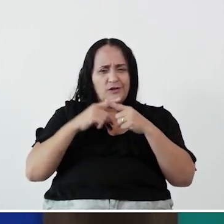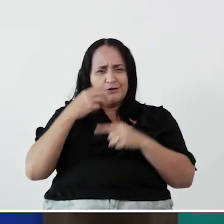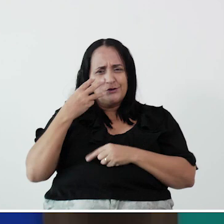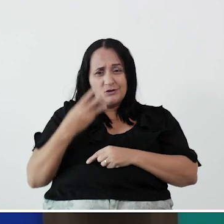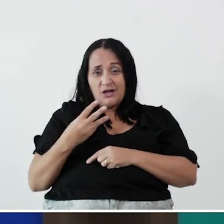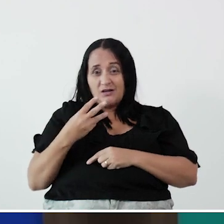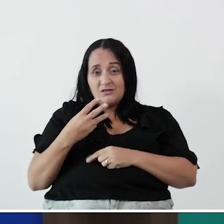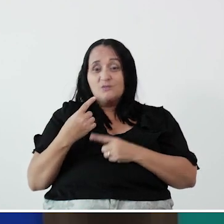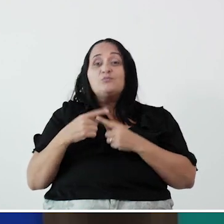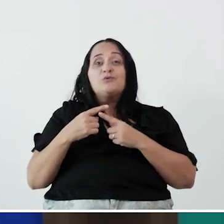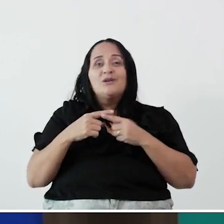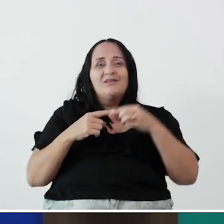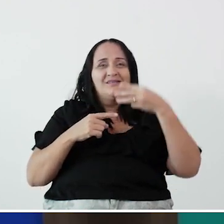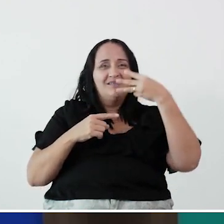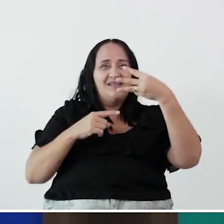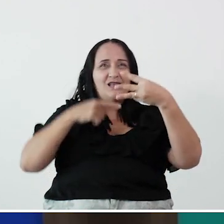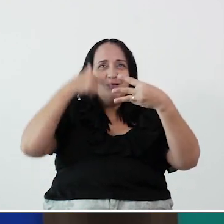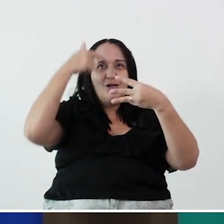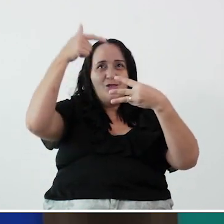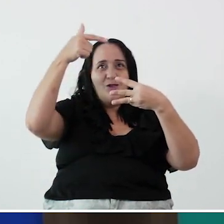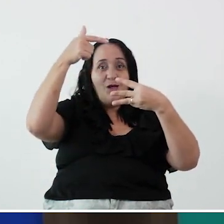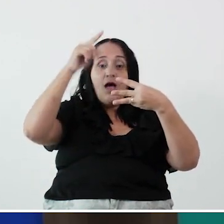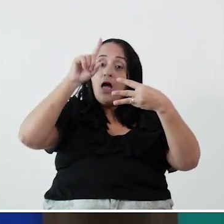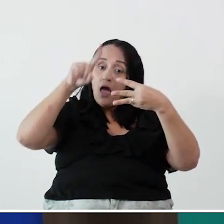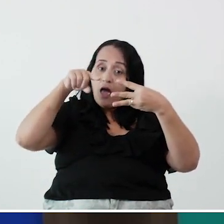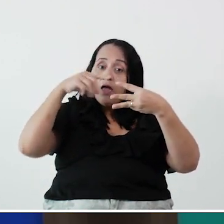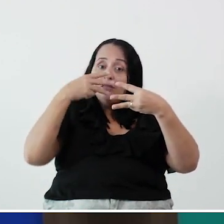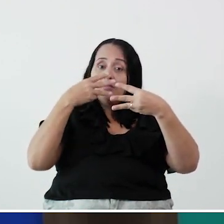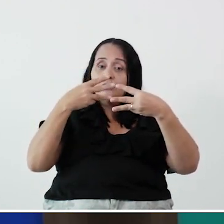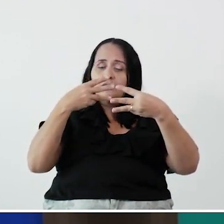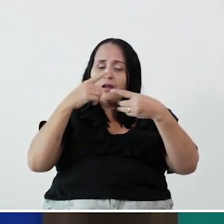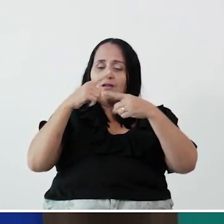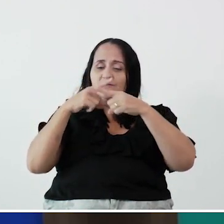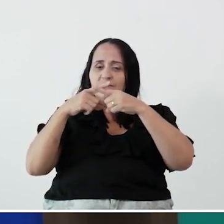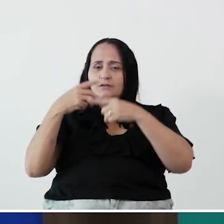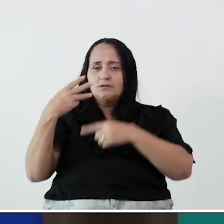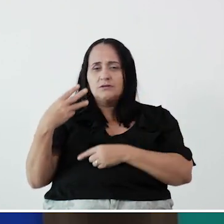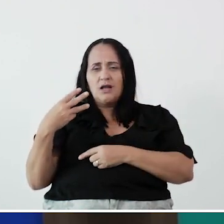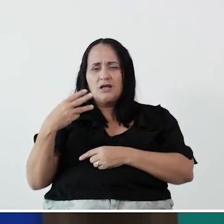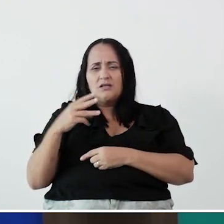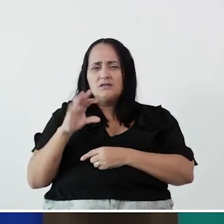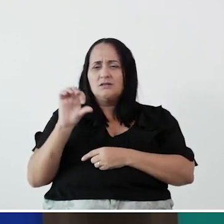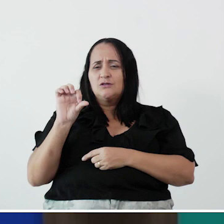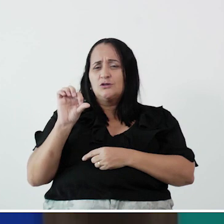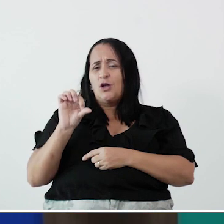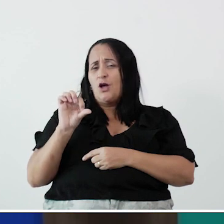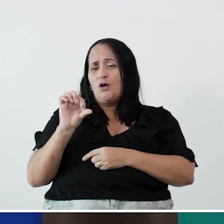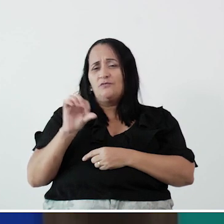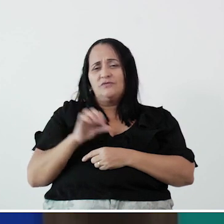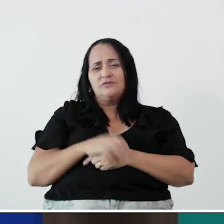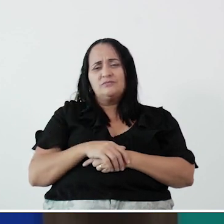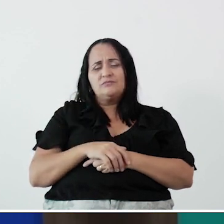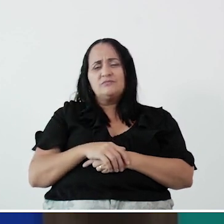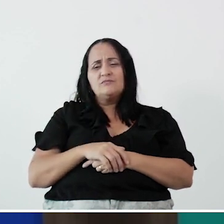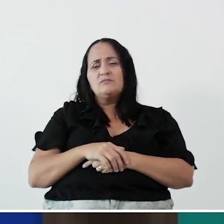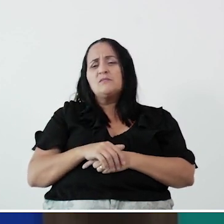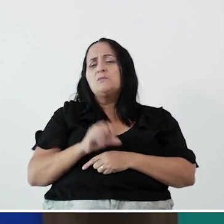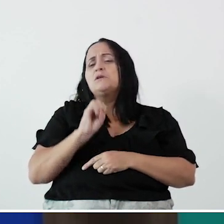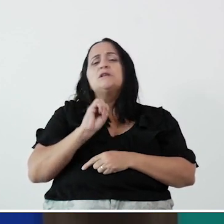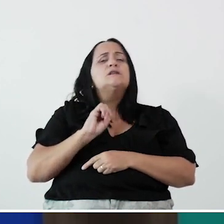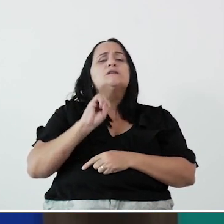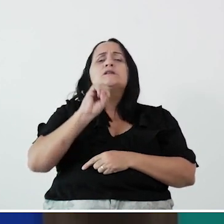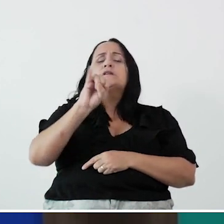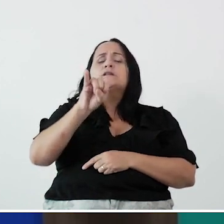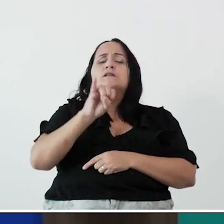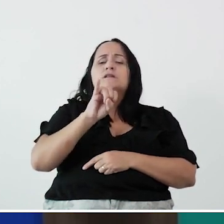2. 3 vezes 3, 9. Mas, professor, e se a base da potência é um